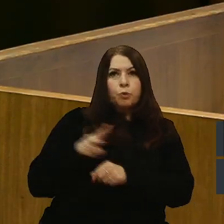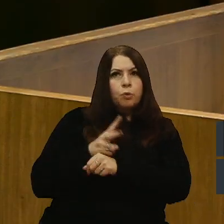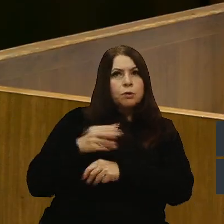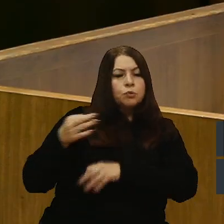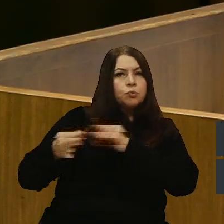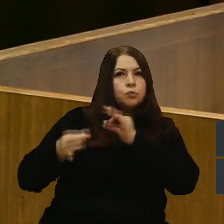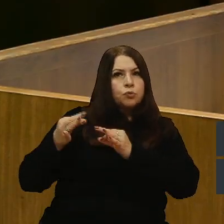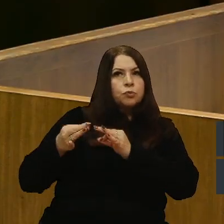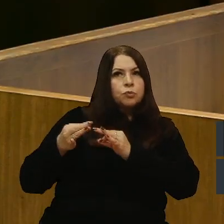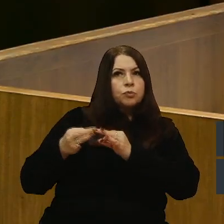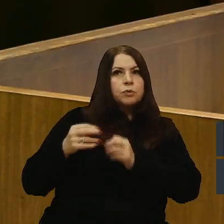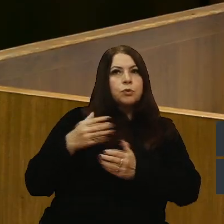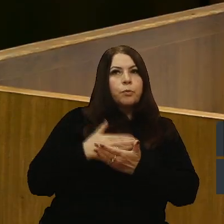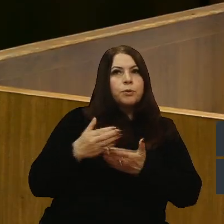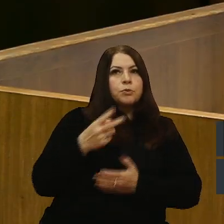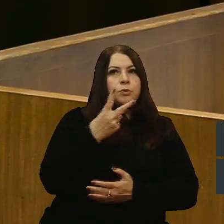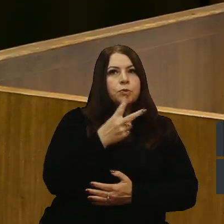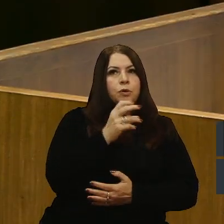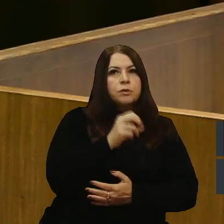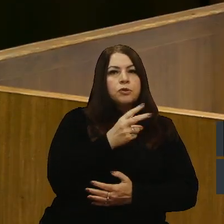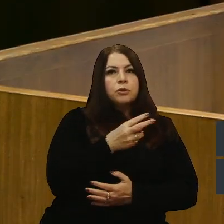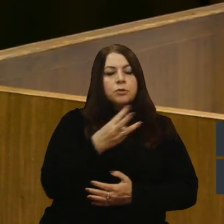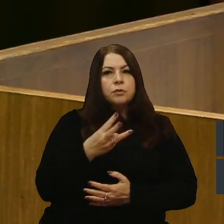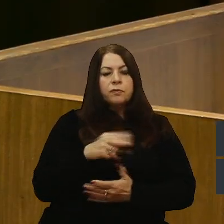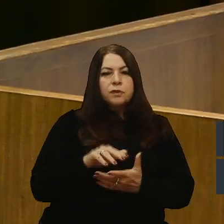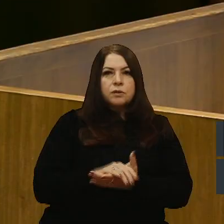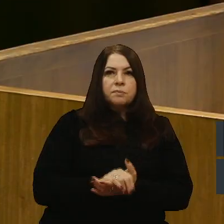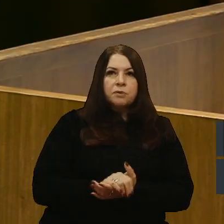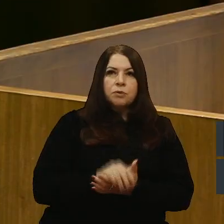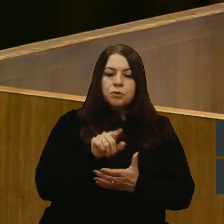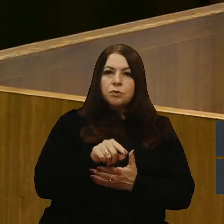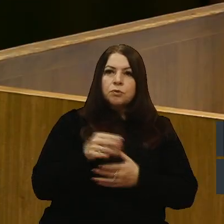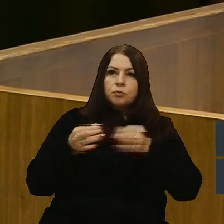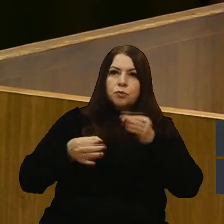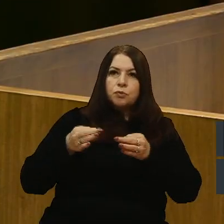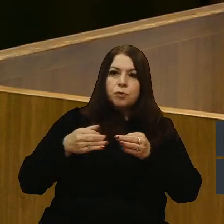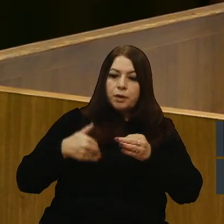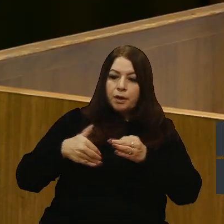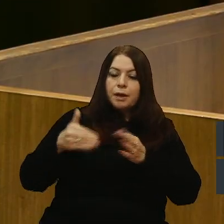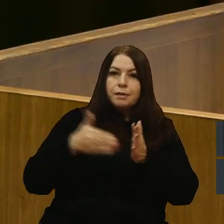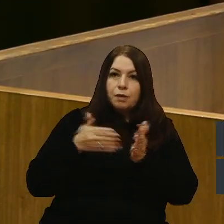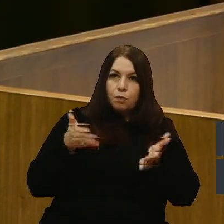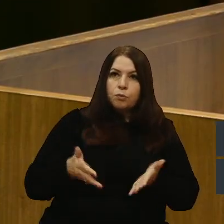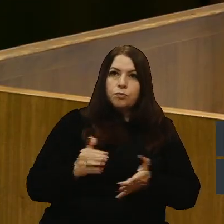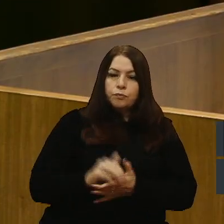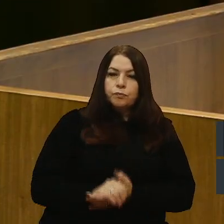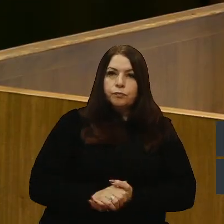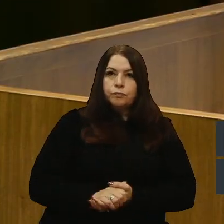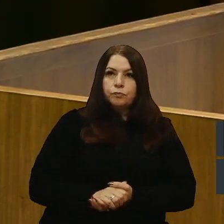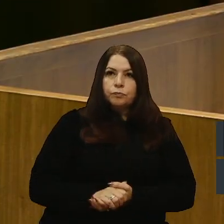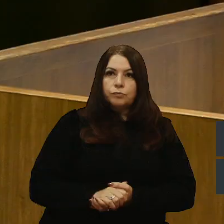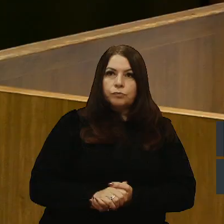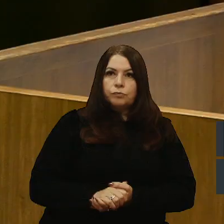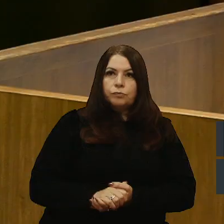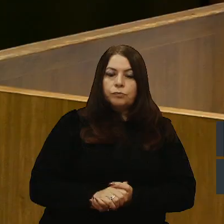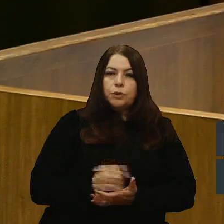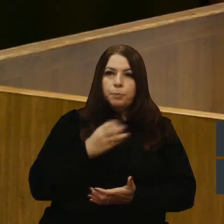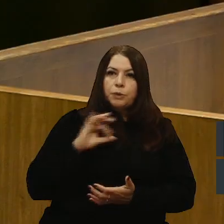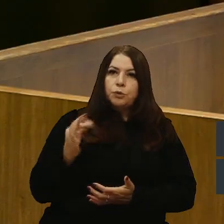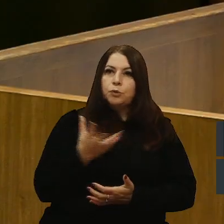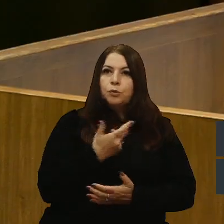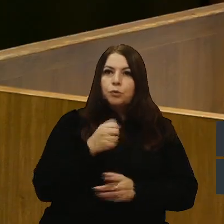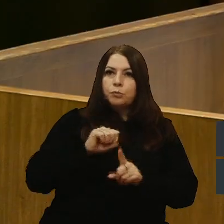esse caso aconteceu em 2023, e eu busco justiça desse caso até hoje, pelo bem de toda